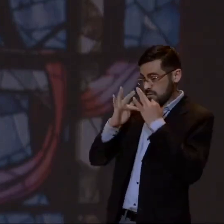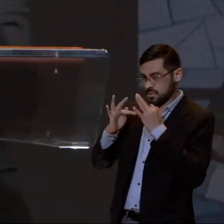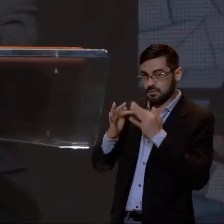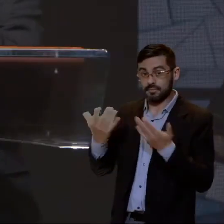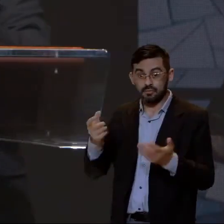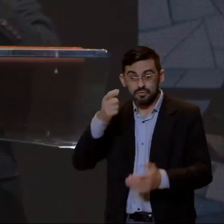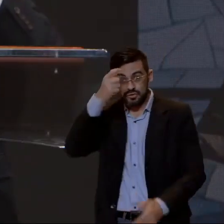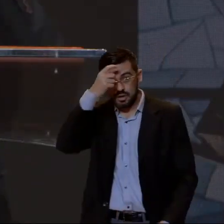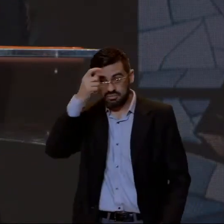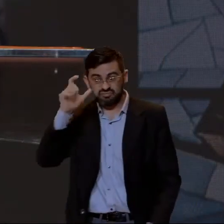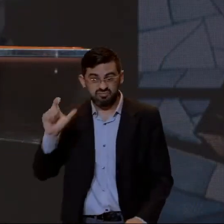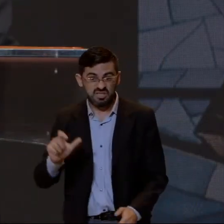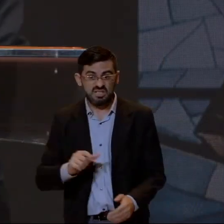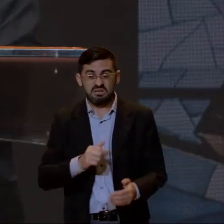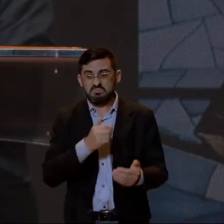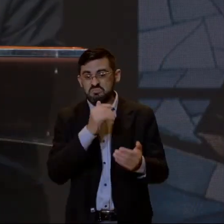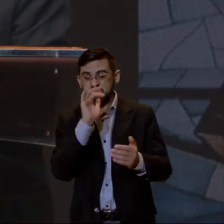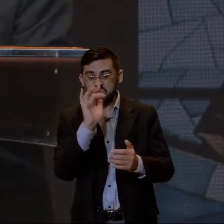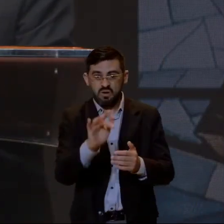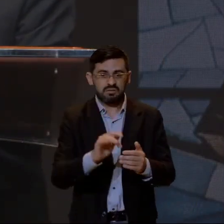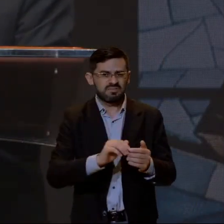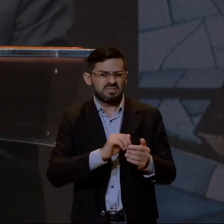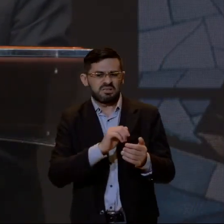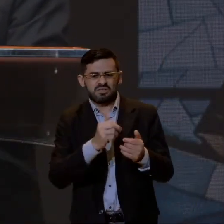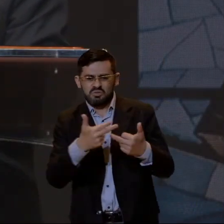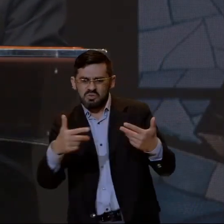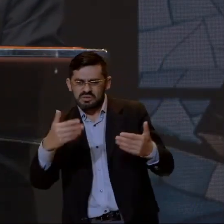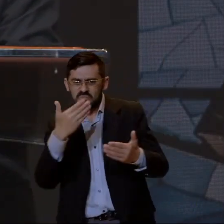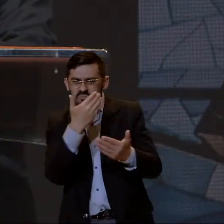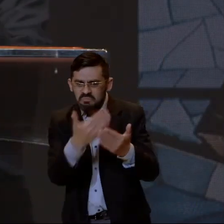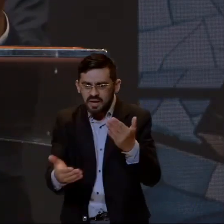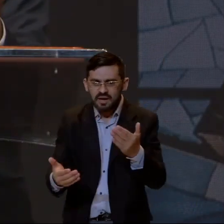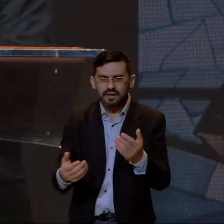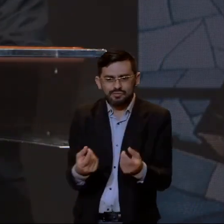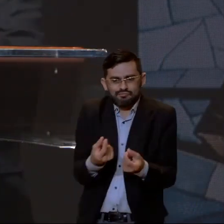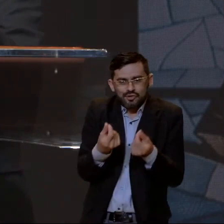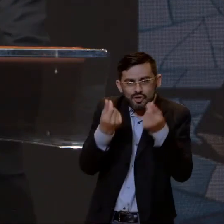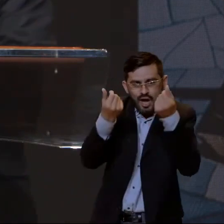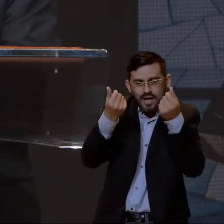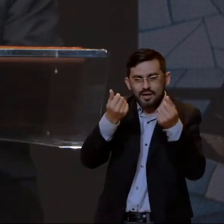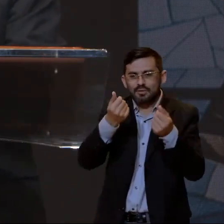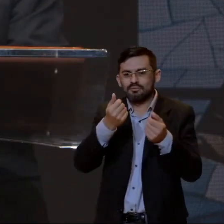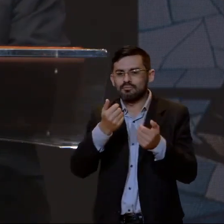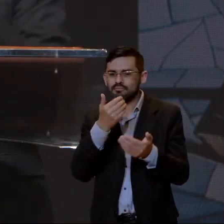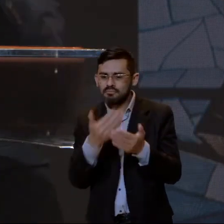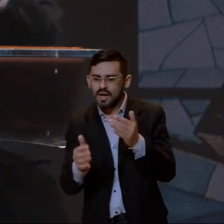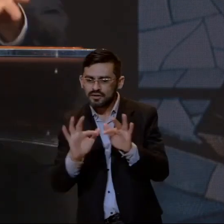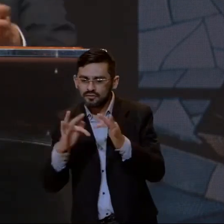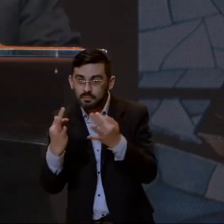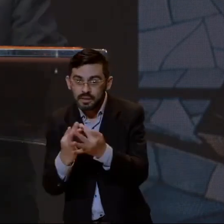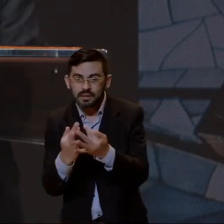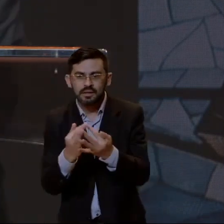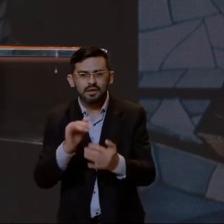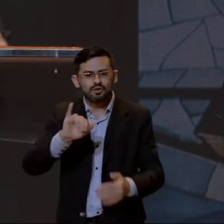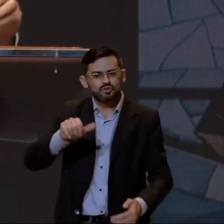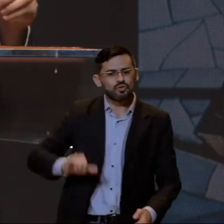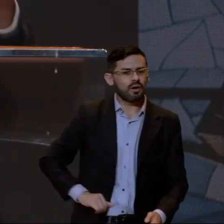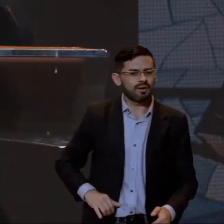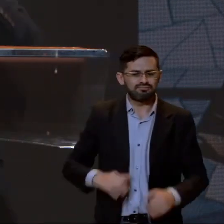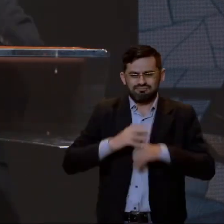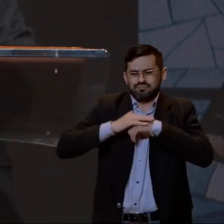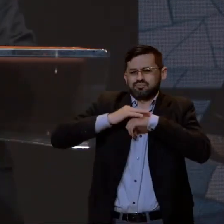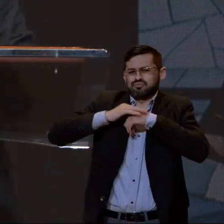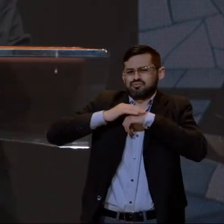Satanás então vem e retira todas as coisas, os filhos, os bens. Jó fica enfermo,